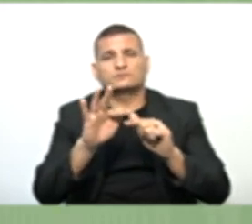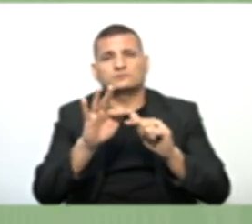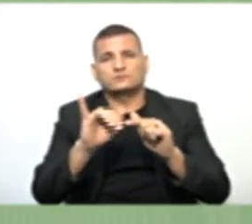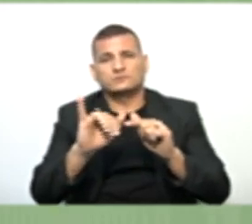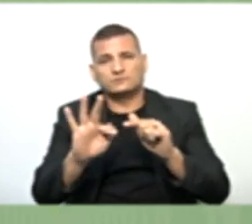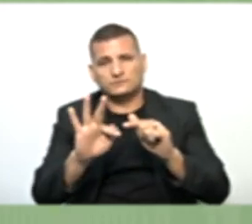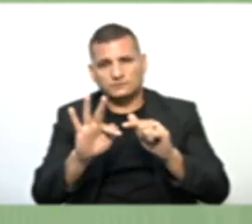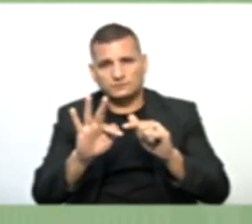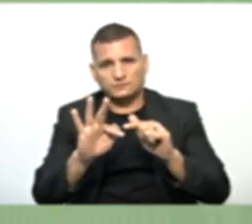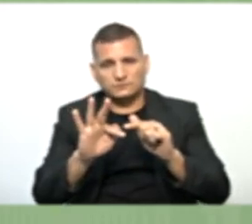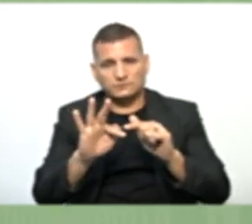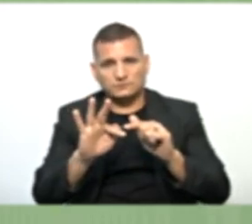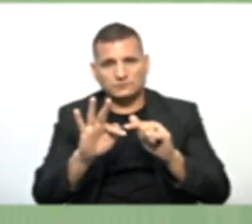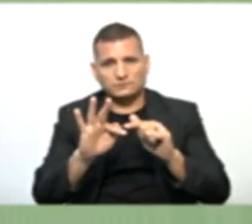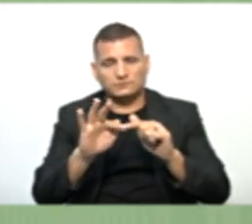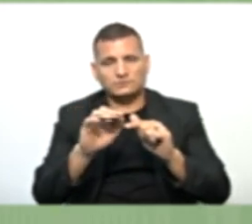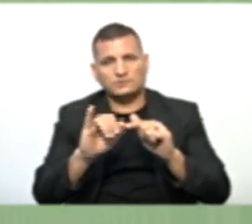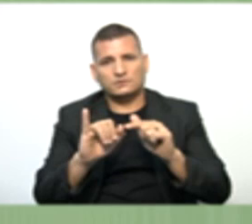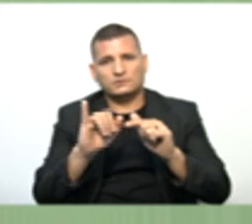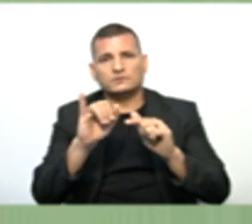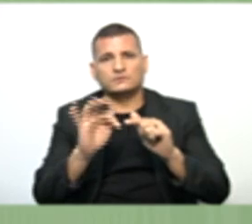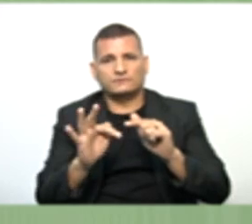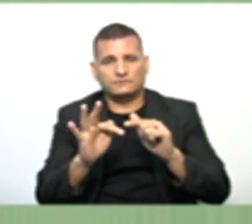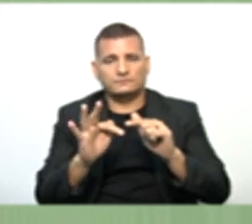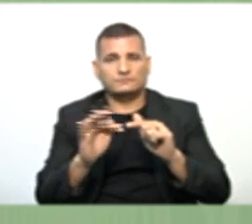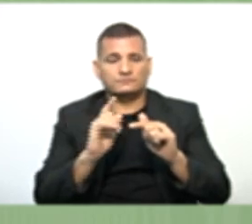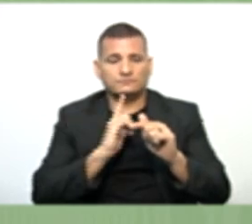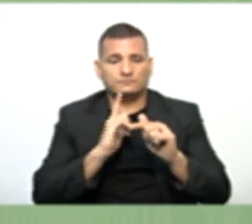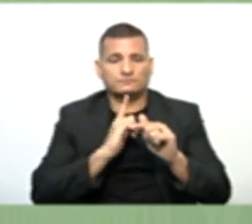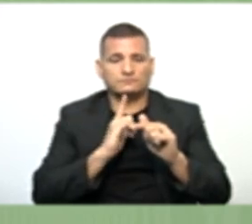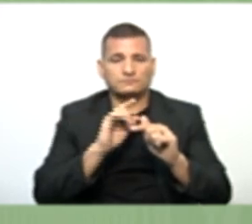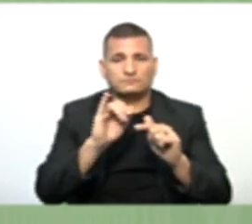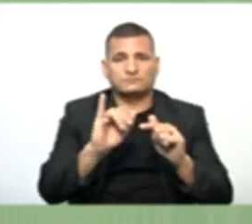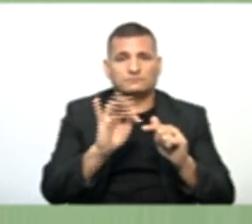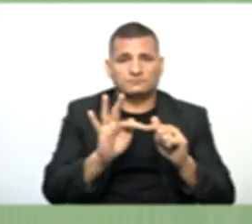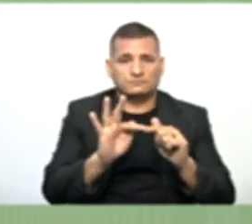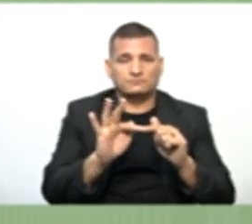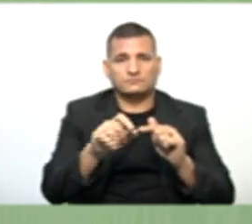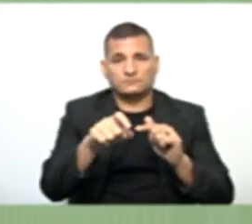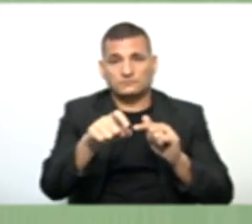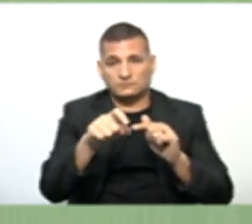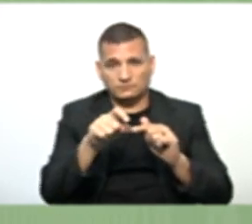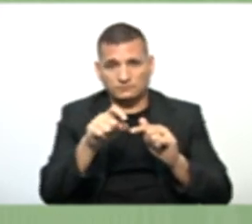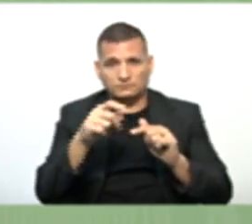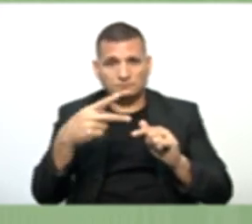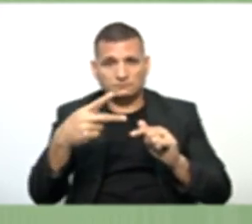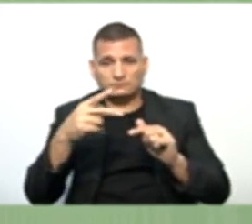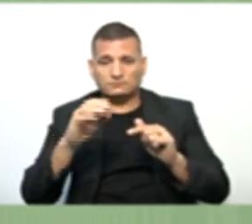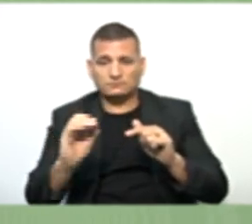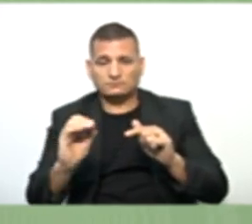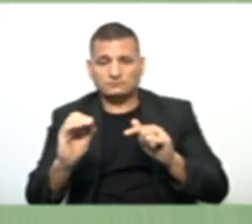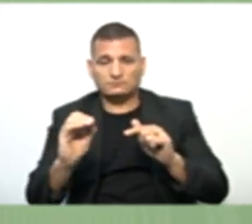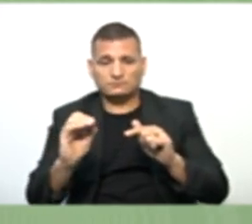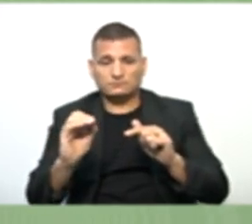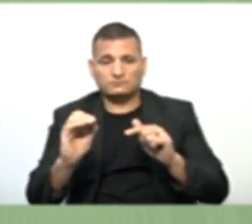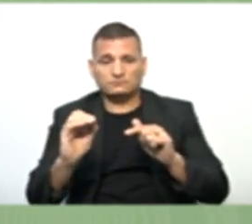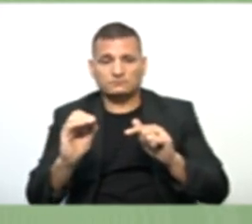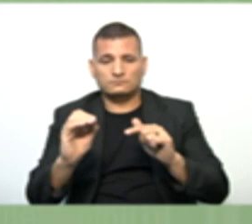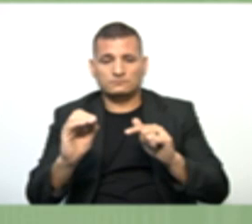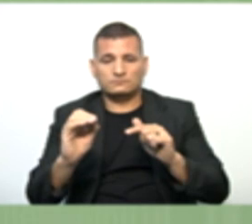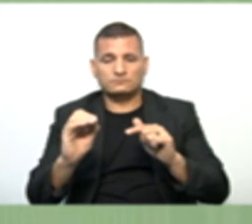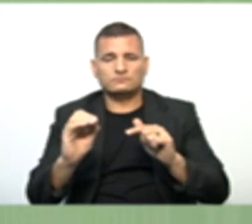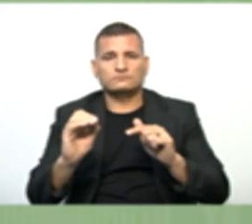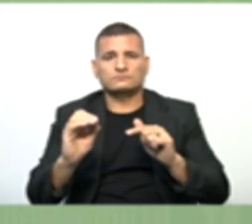Então, aí nós temos, por exemplo, if x maior que 0, né? Então, o comando que